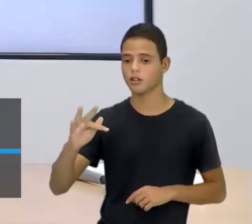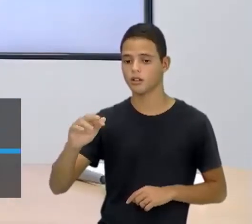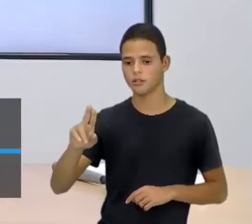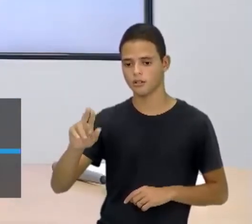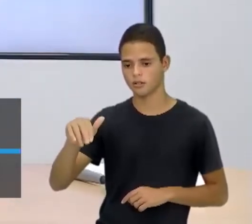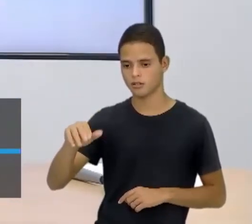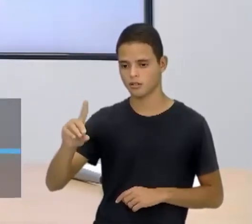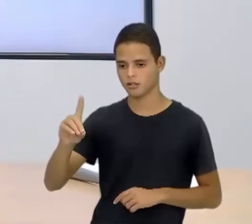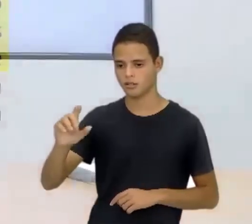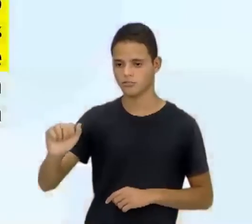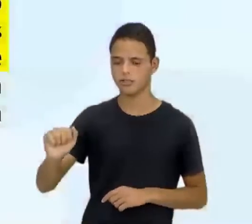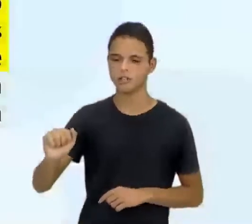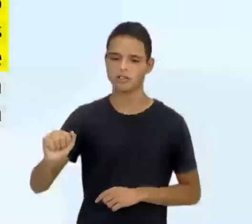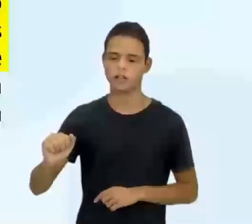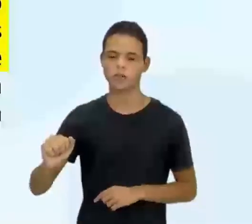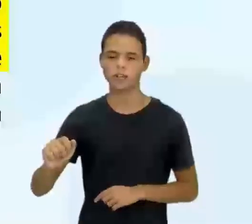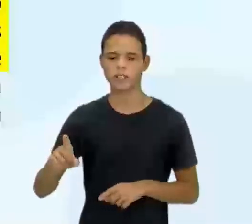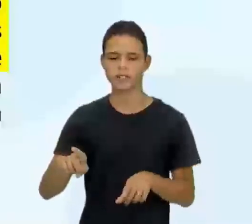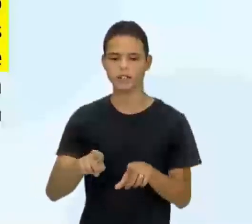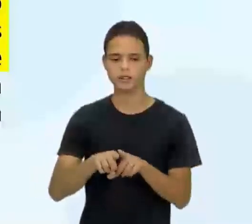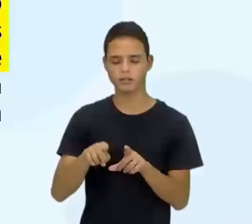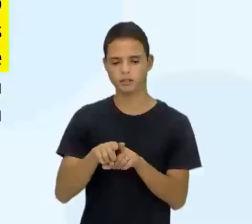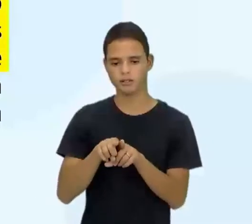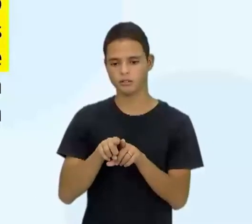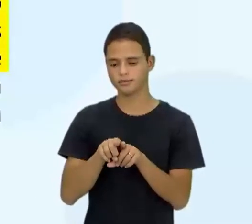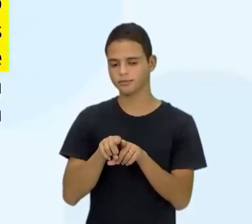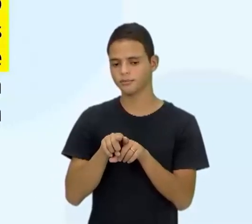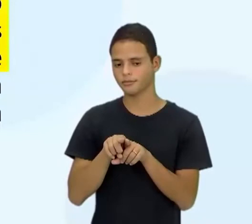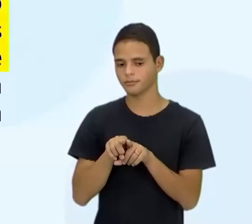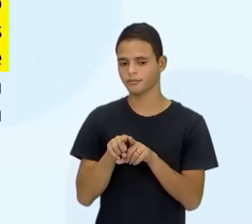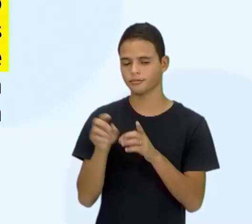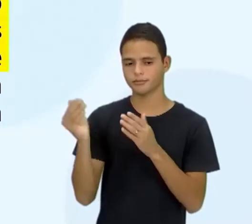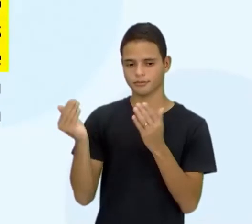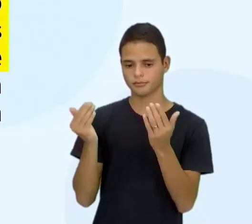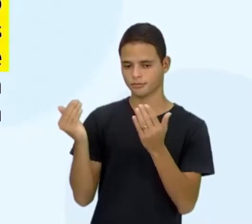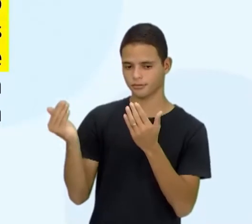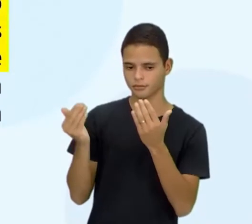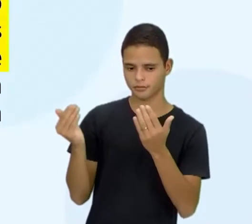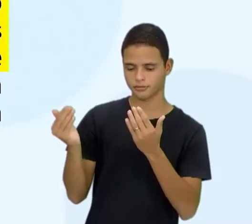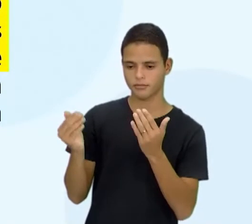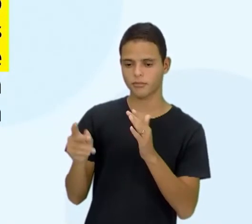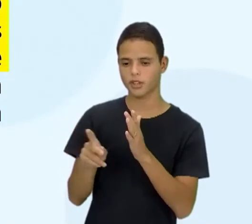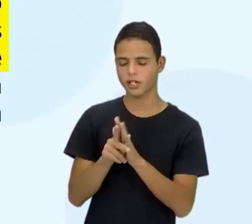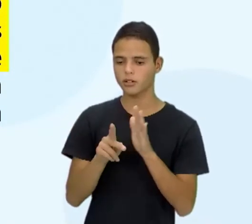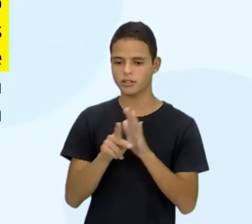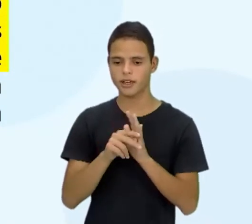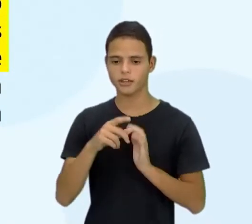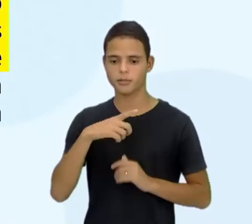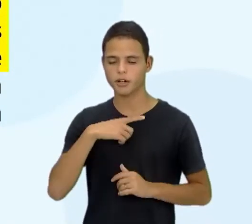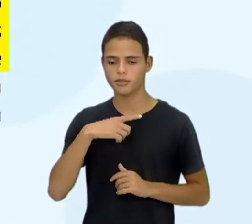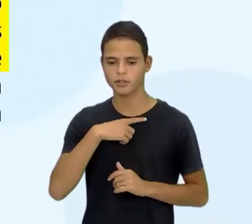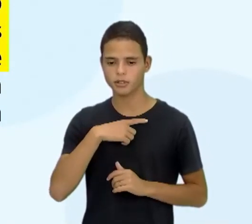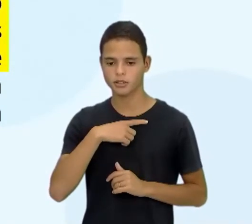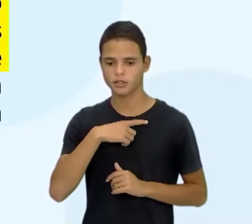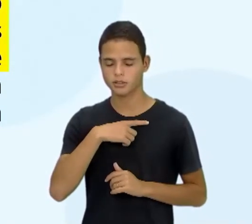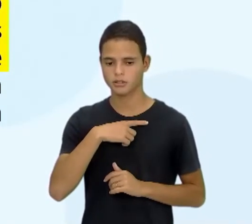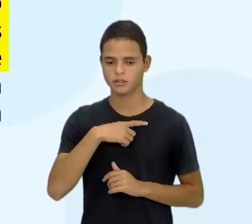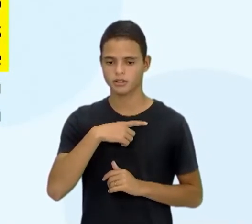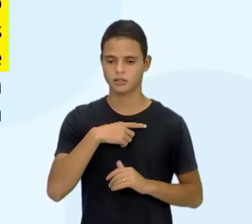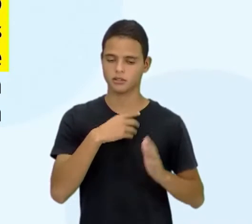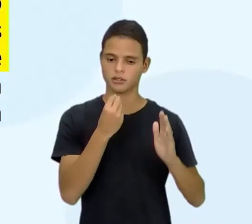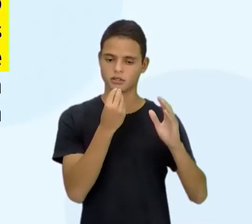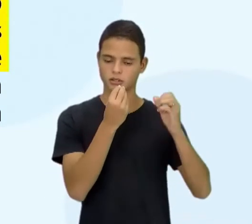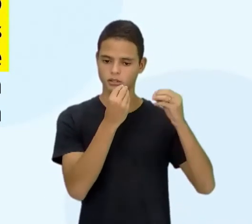lá, continuando. Como ele teve essas informações e a comparação? São os compilados, são cópias, registros que foram